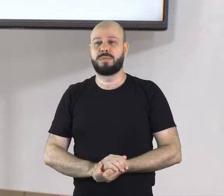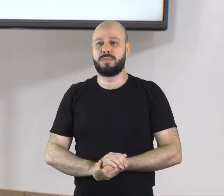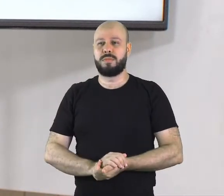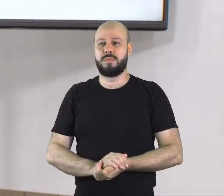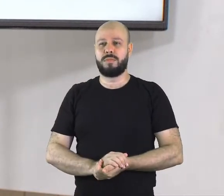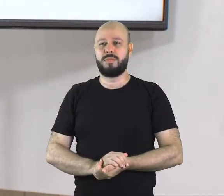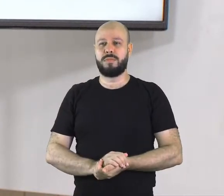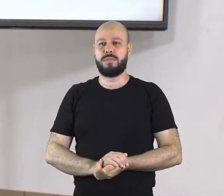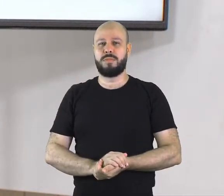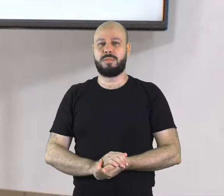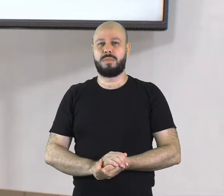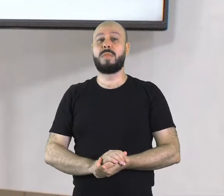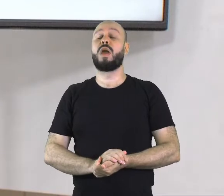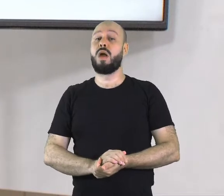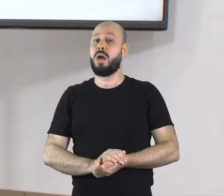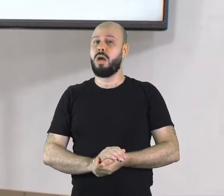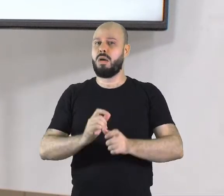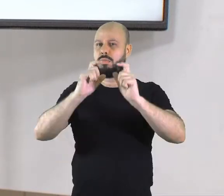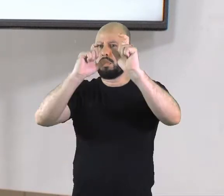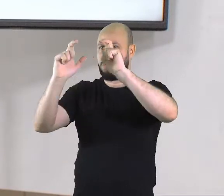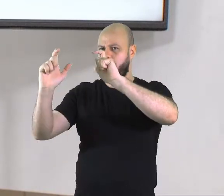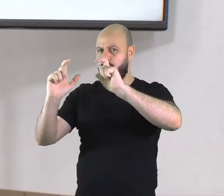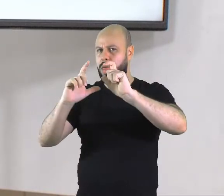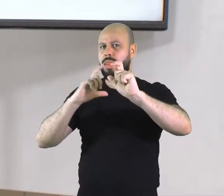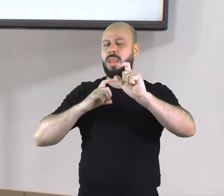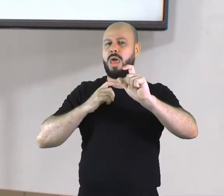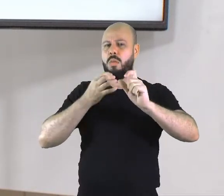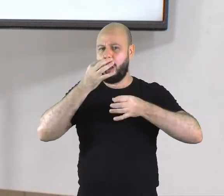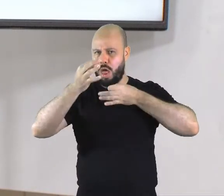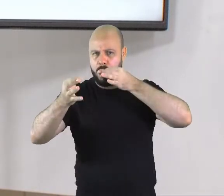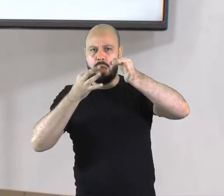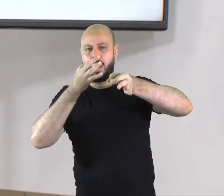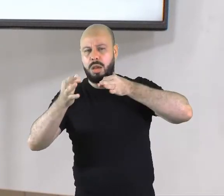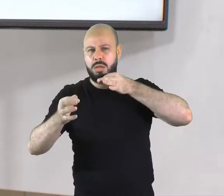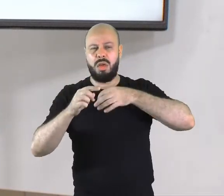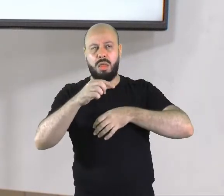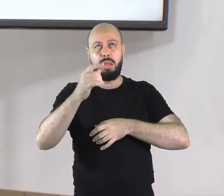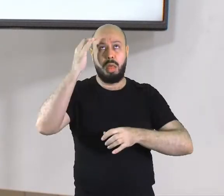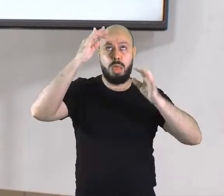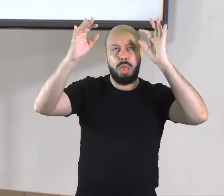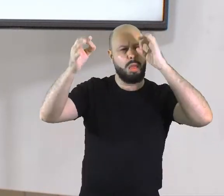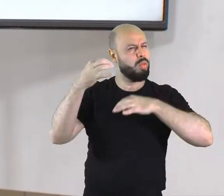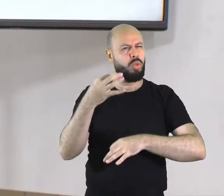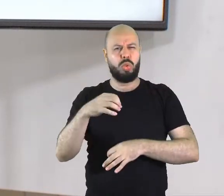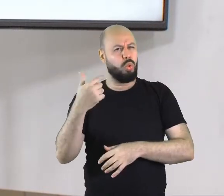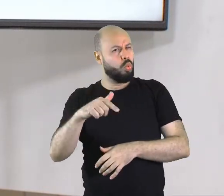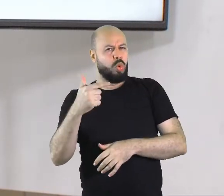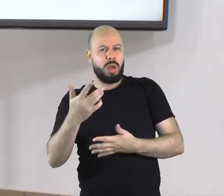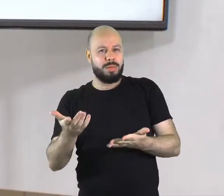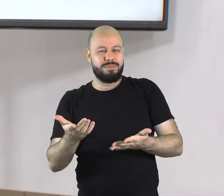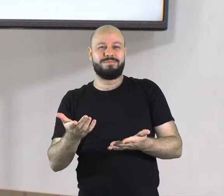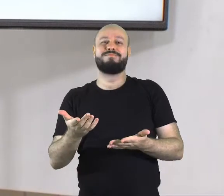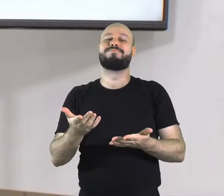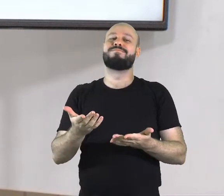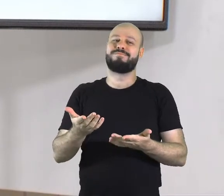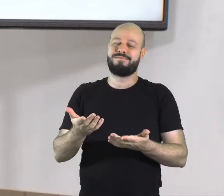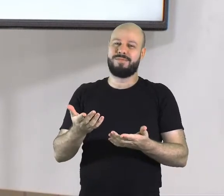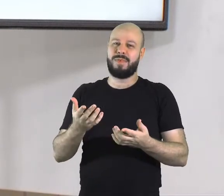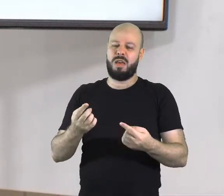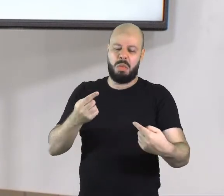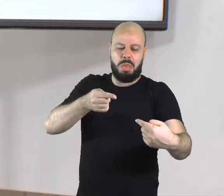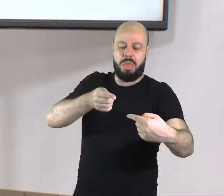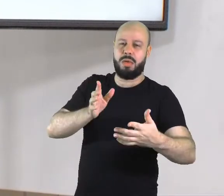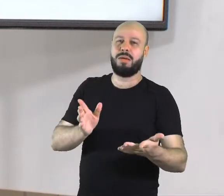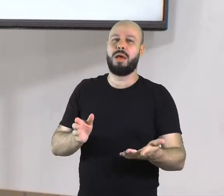observar que na tirinha houve uma crítica à falta de perspectiva do pai, a ele ficar parado, a